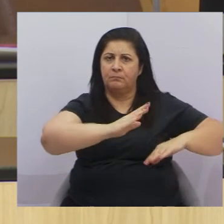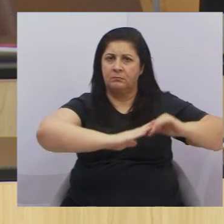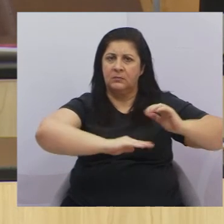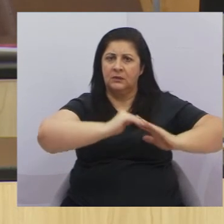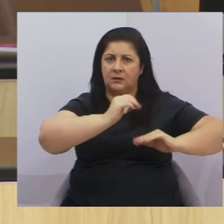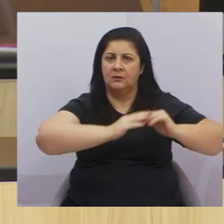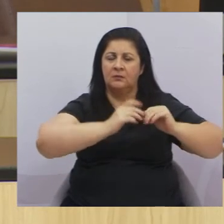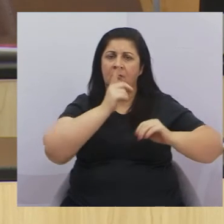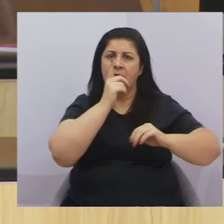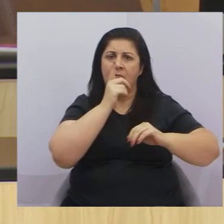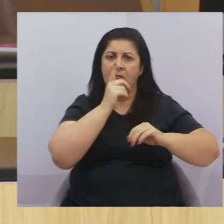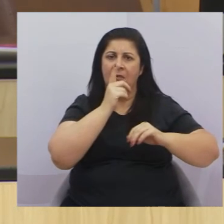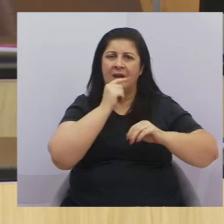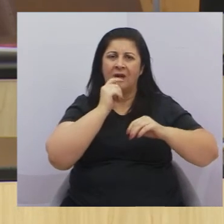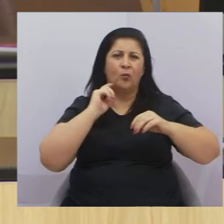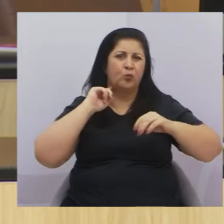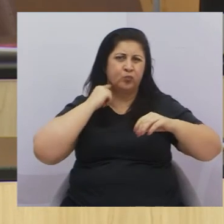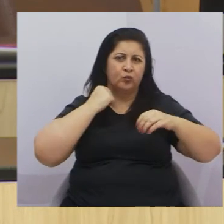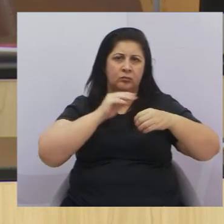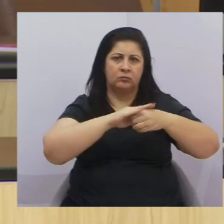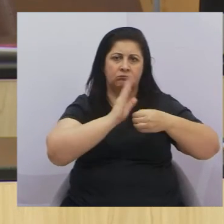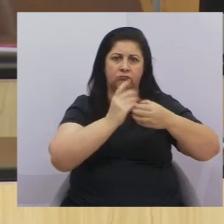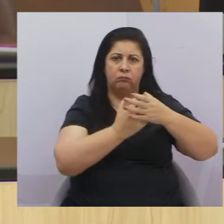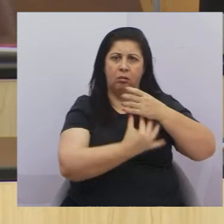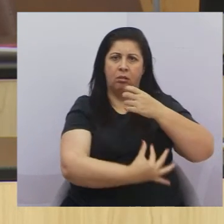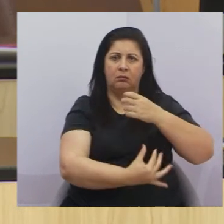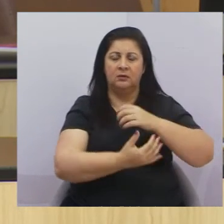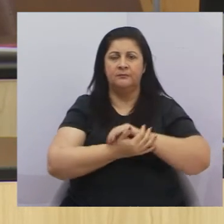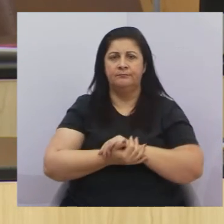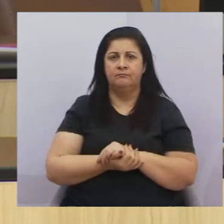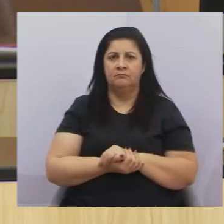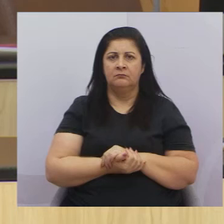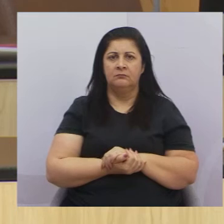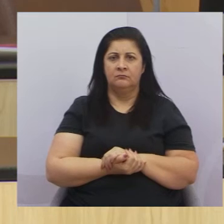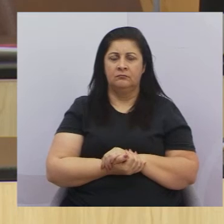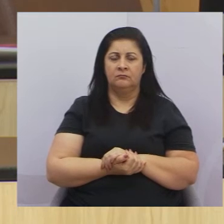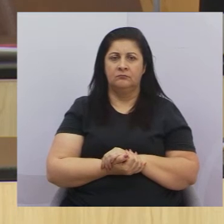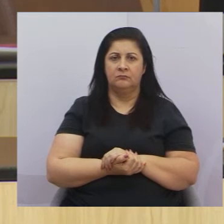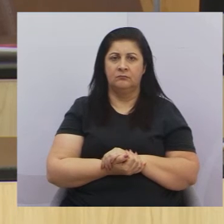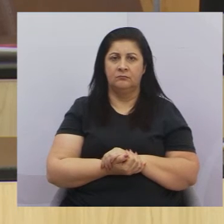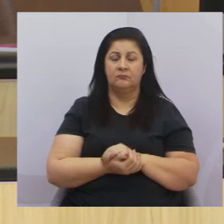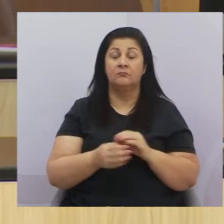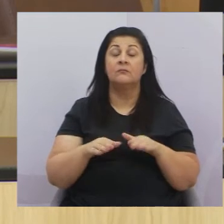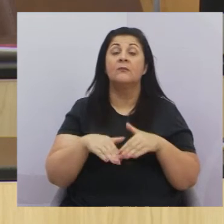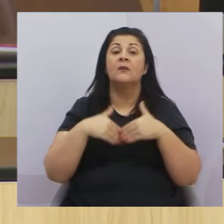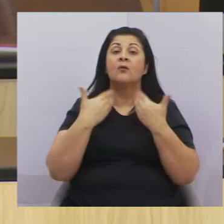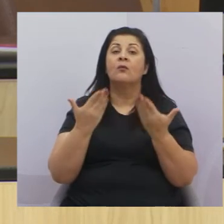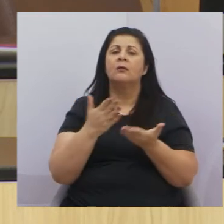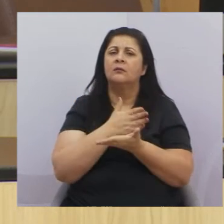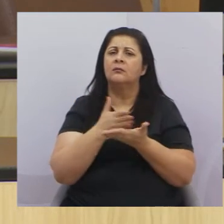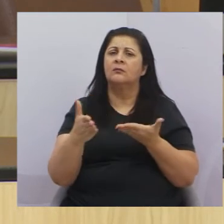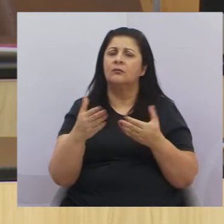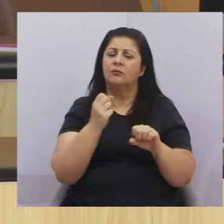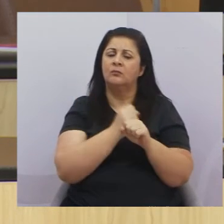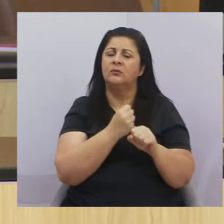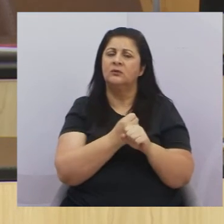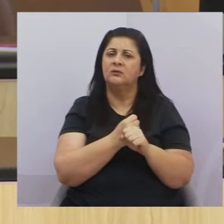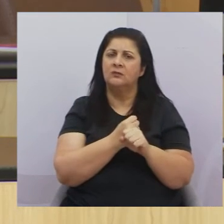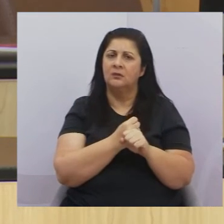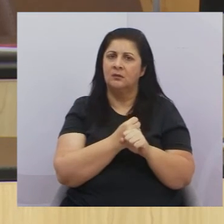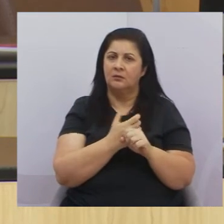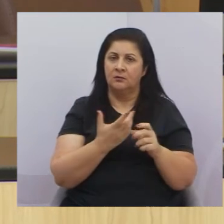de rede coletora de esgoto no bairro Estância Porto Velho? Qual a data prevista para o início e término das